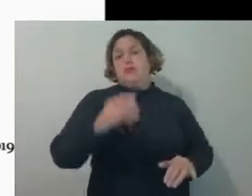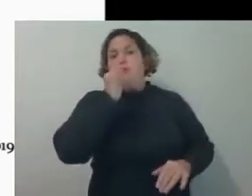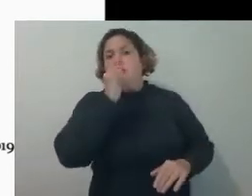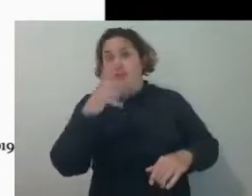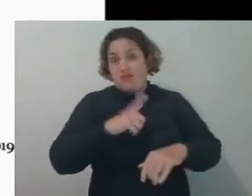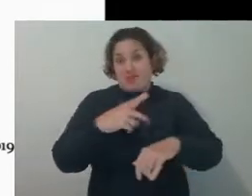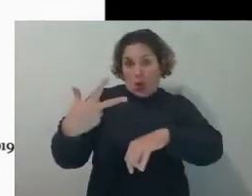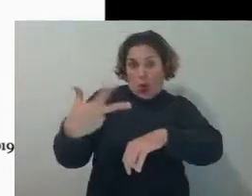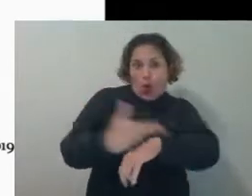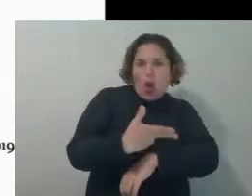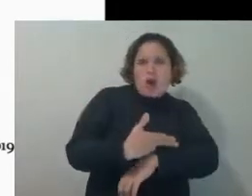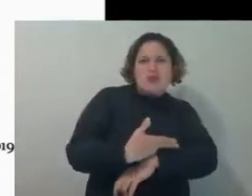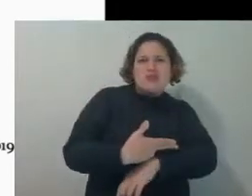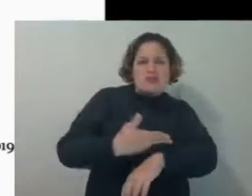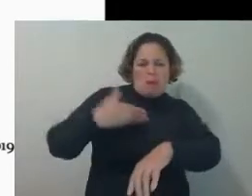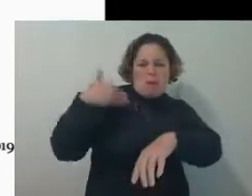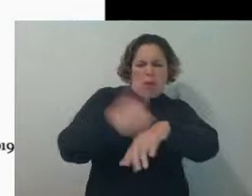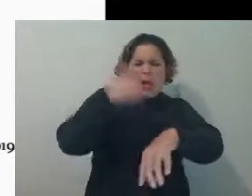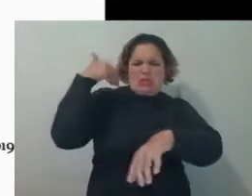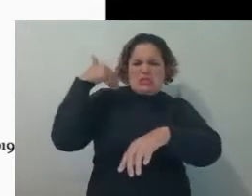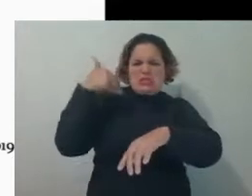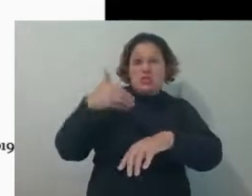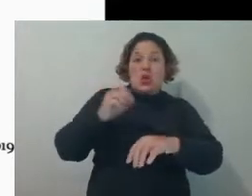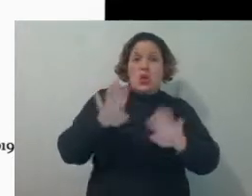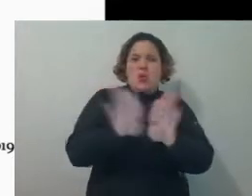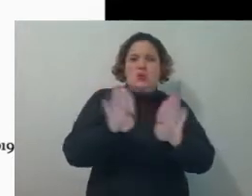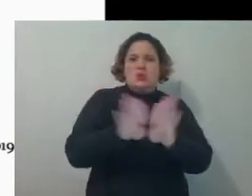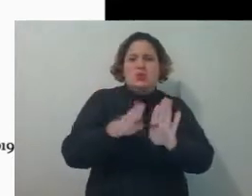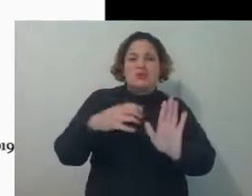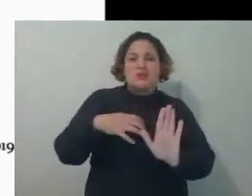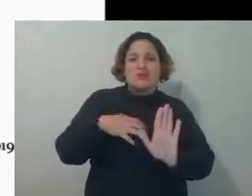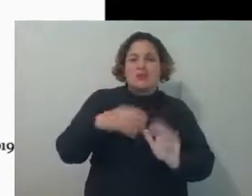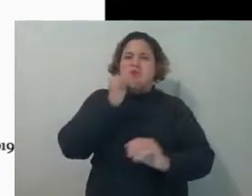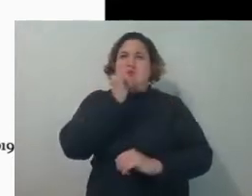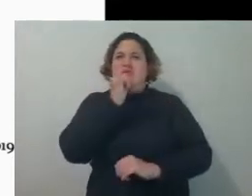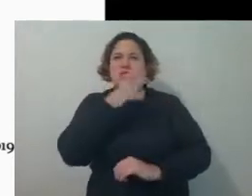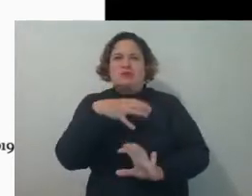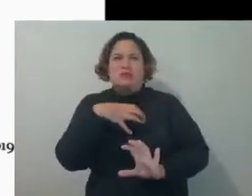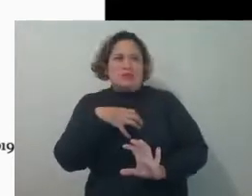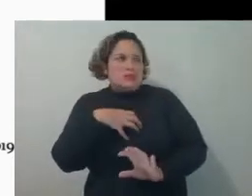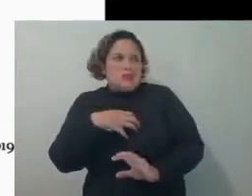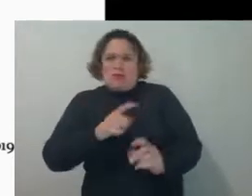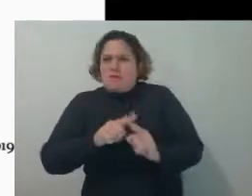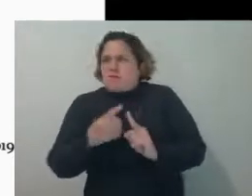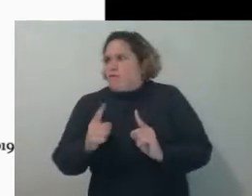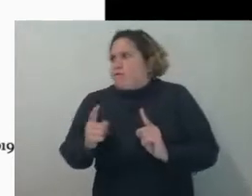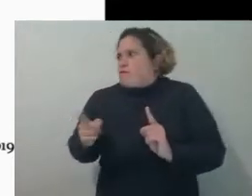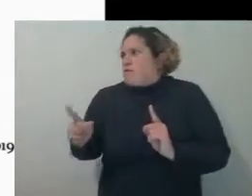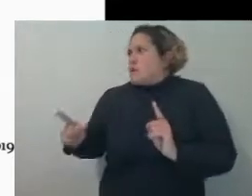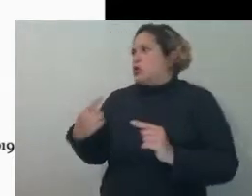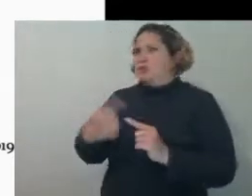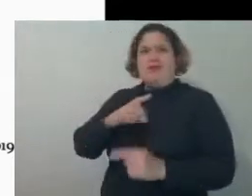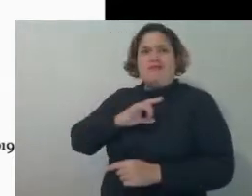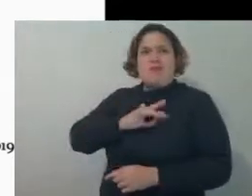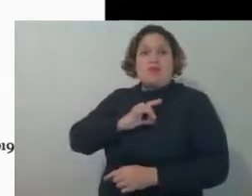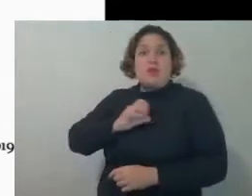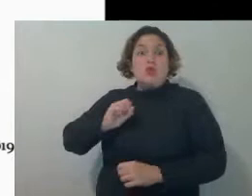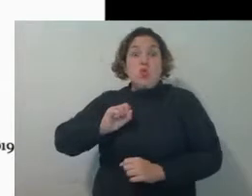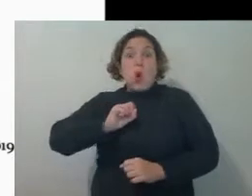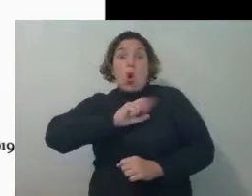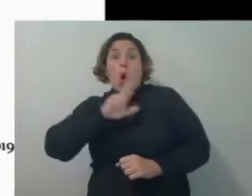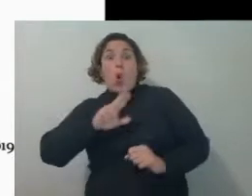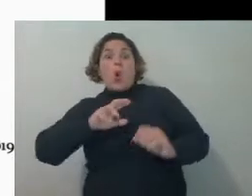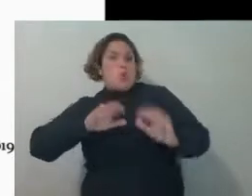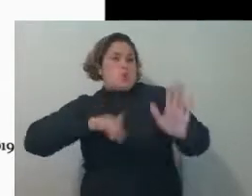exemplo, ou também por comportamentos, né, como, por exemplo, comportamento de medo, até de agressividade contra